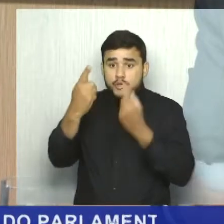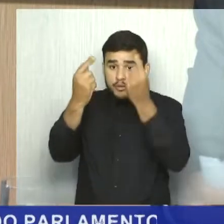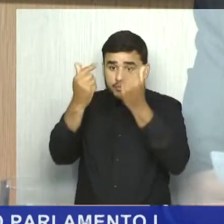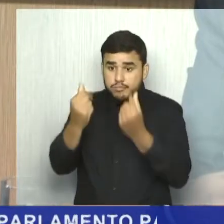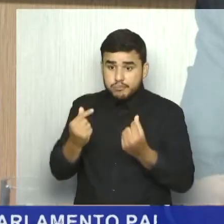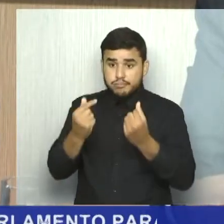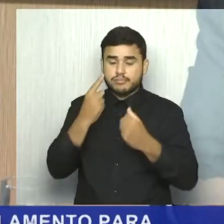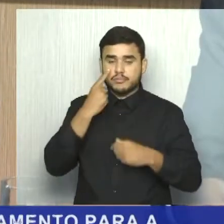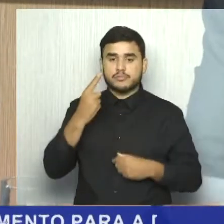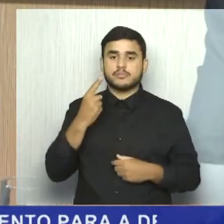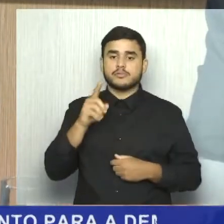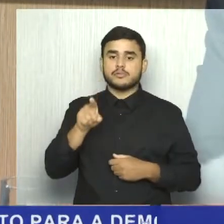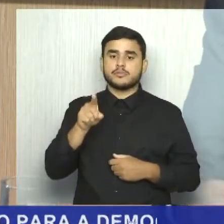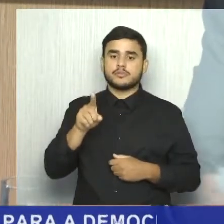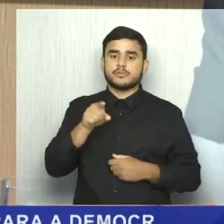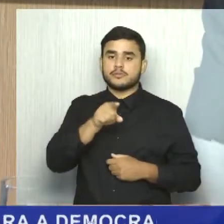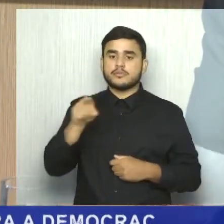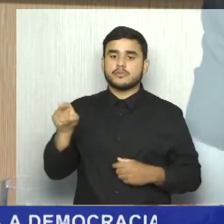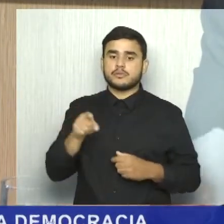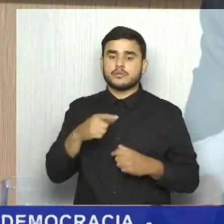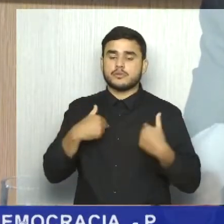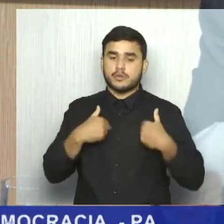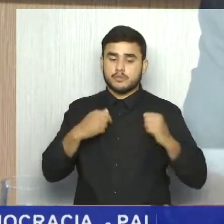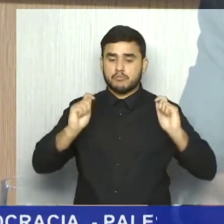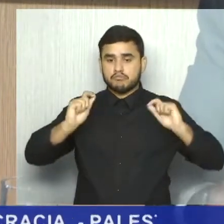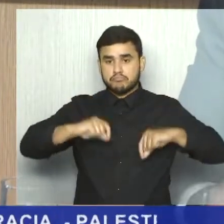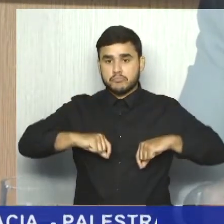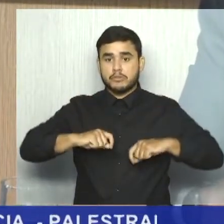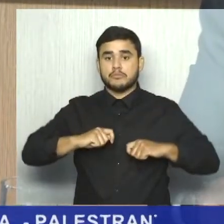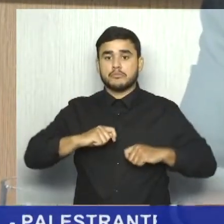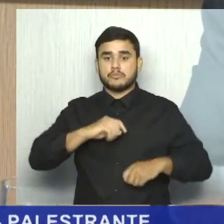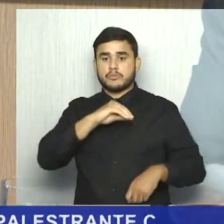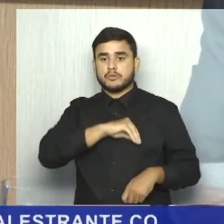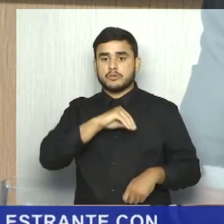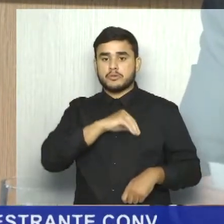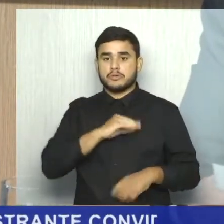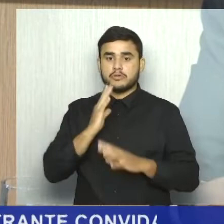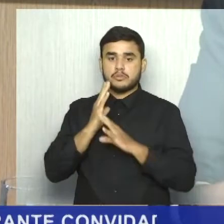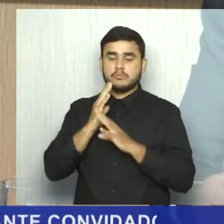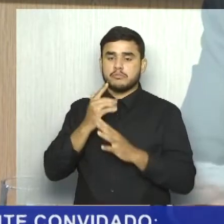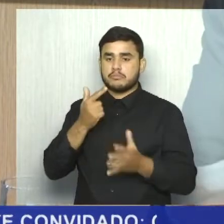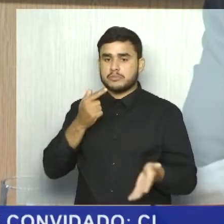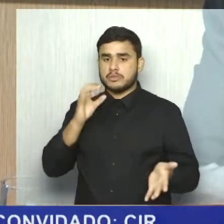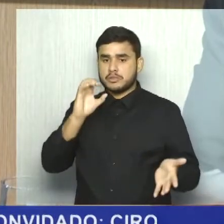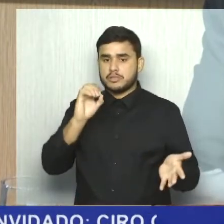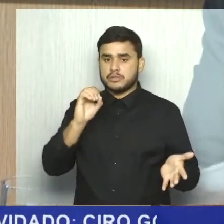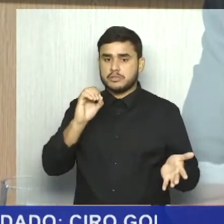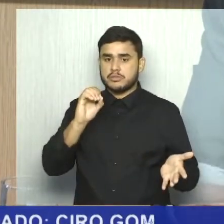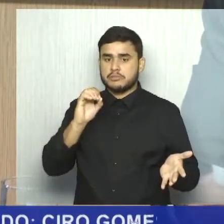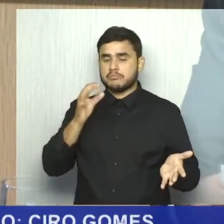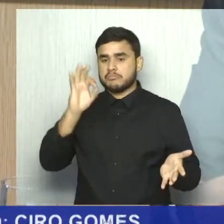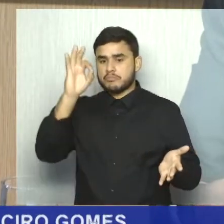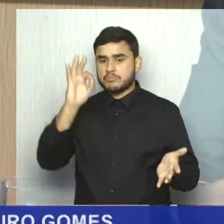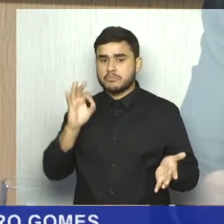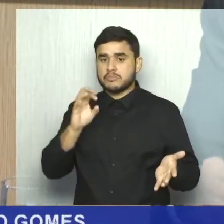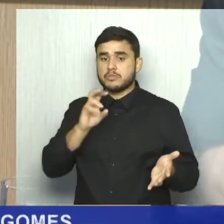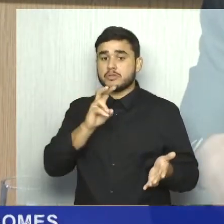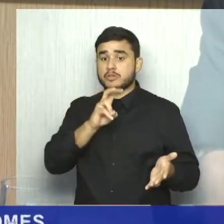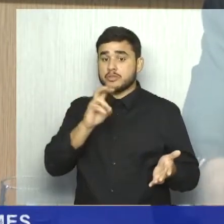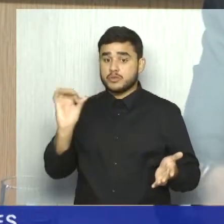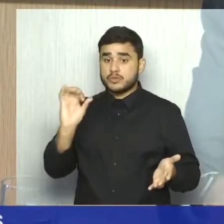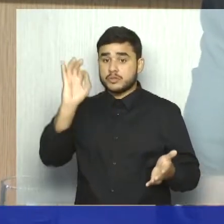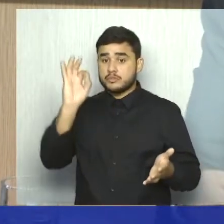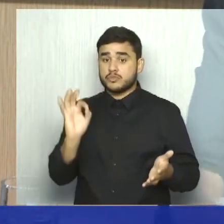valores, a partir de qual valor você entra, está desatualizada aí uns 70%, 80%. Mais ou menos, Mauro?